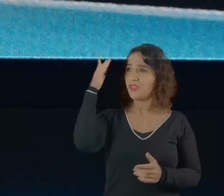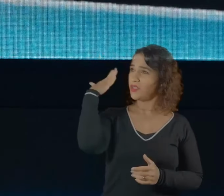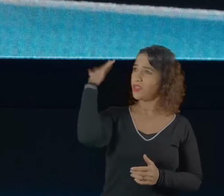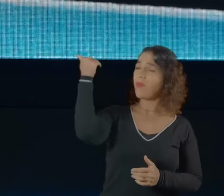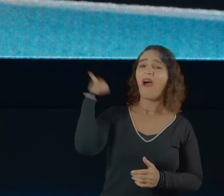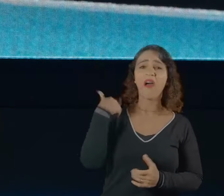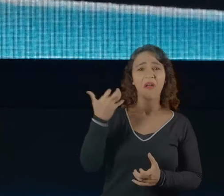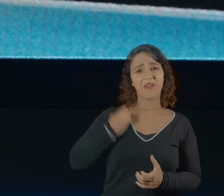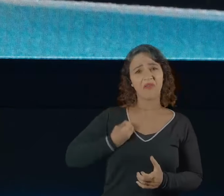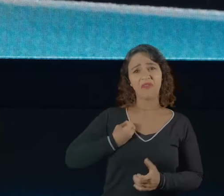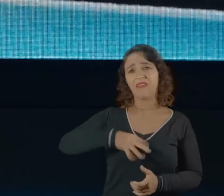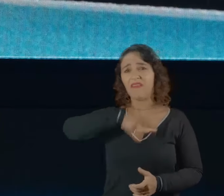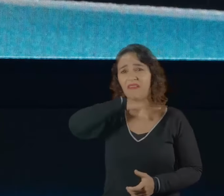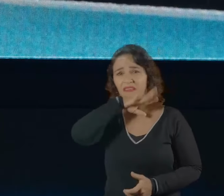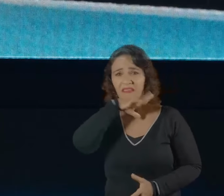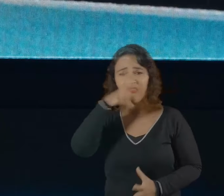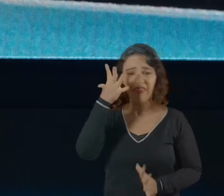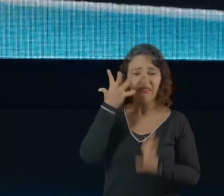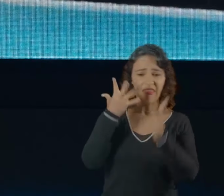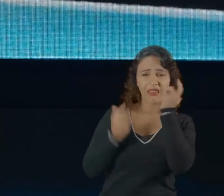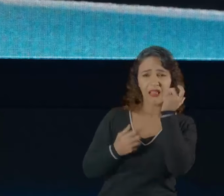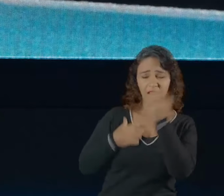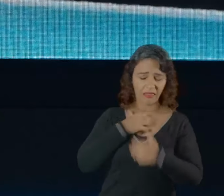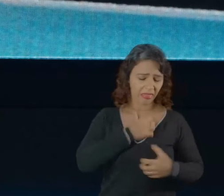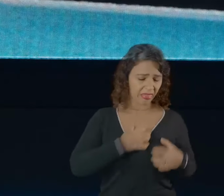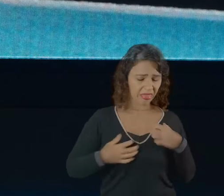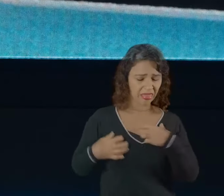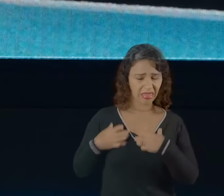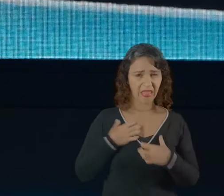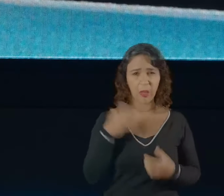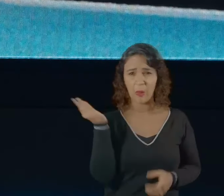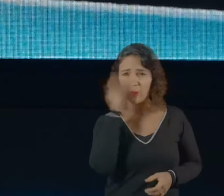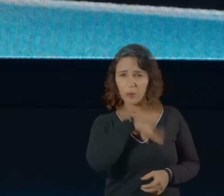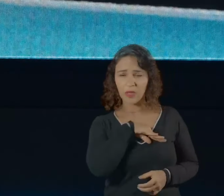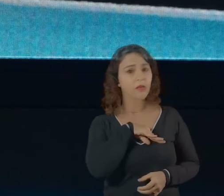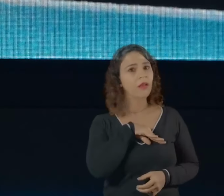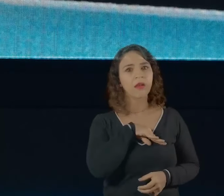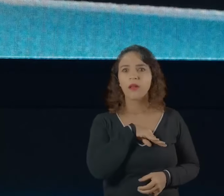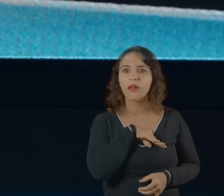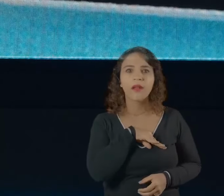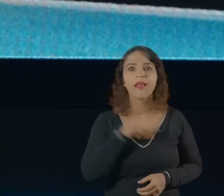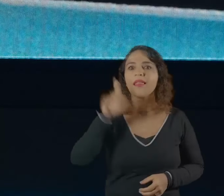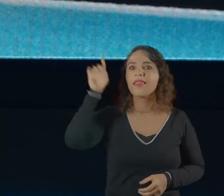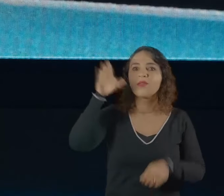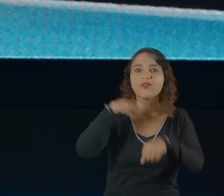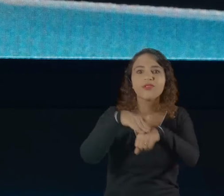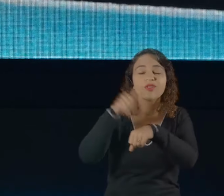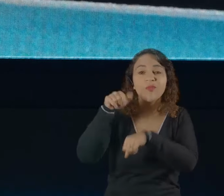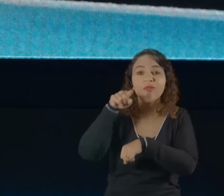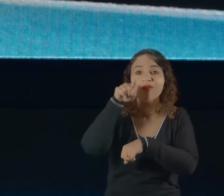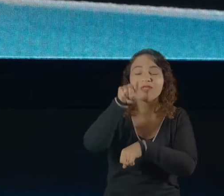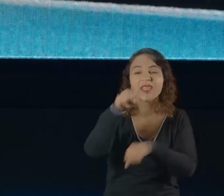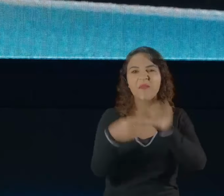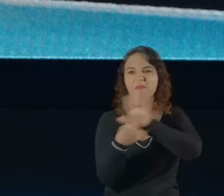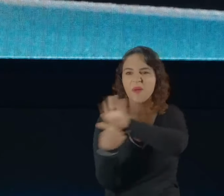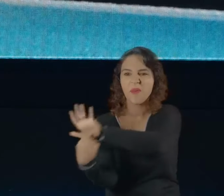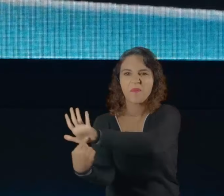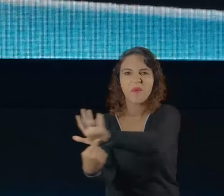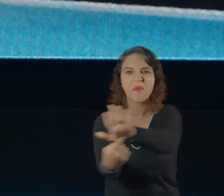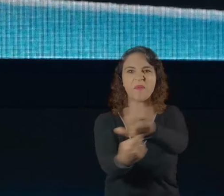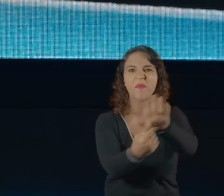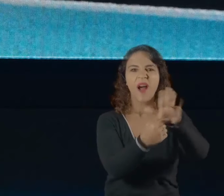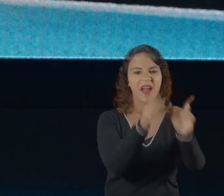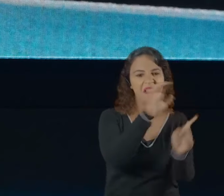derrotado, Deus nos chamou para ser uma pessoa amarga, Deus te chamou para brilhar, para ser luz do mundo e sal